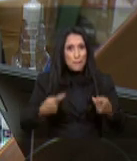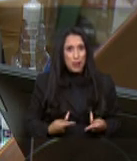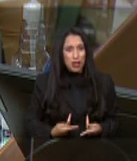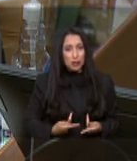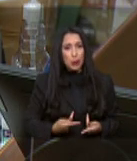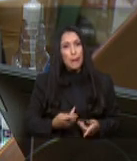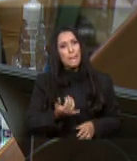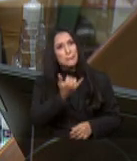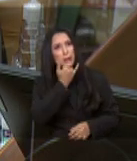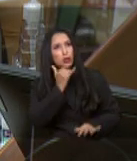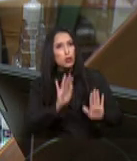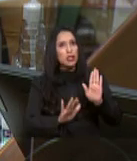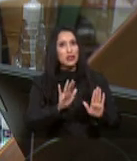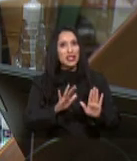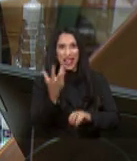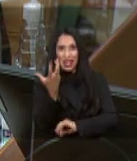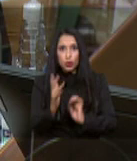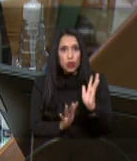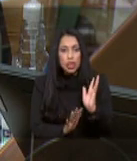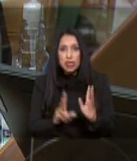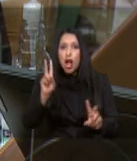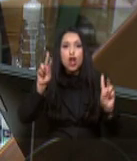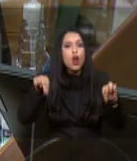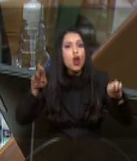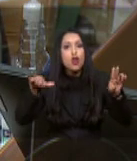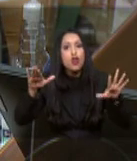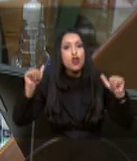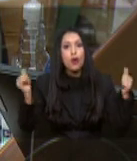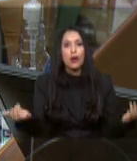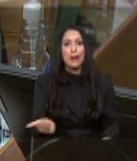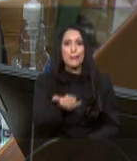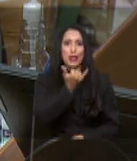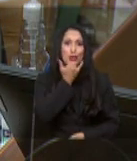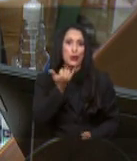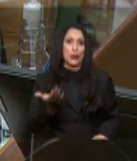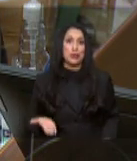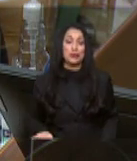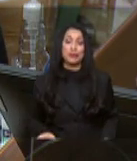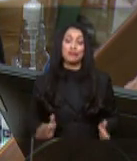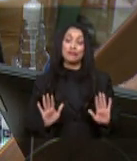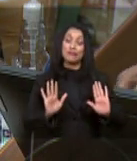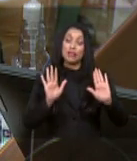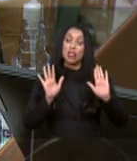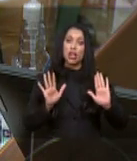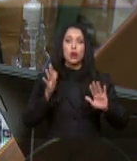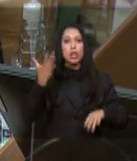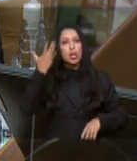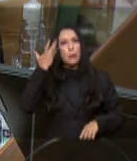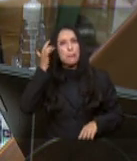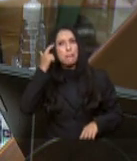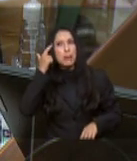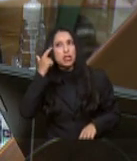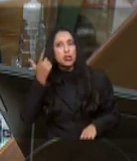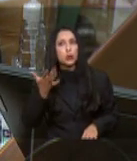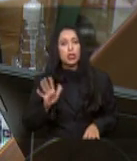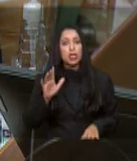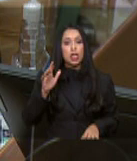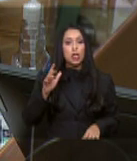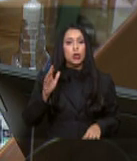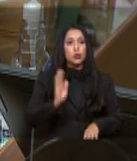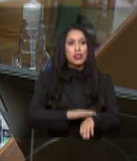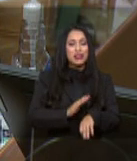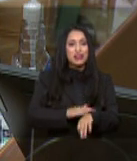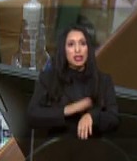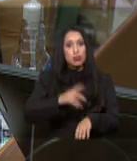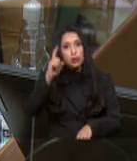perdoa, nunca. Eu acho que nem os mais tirânicos tempos deixaram